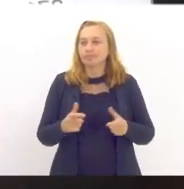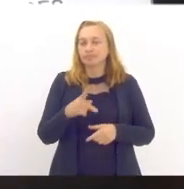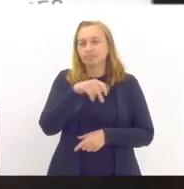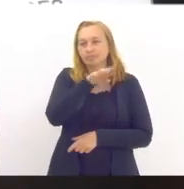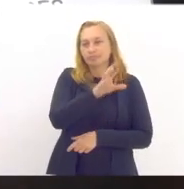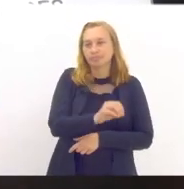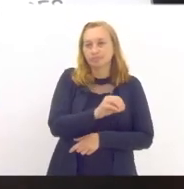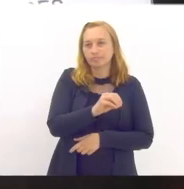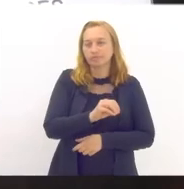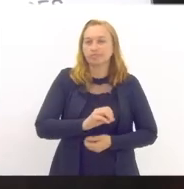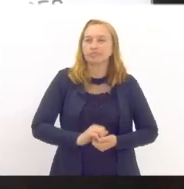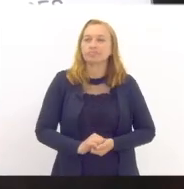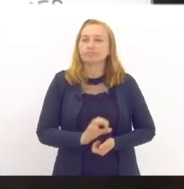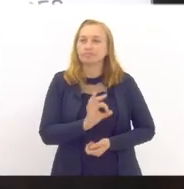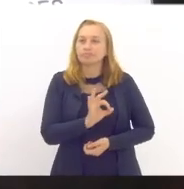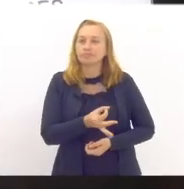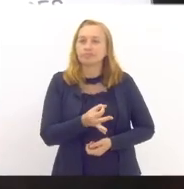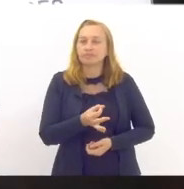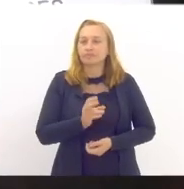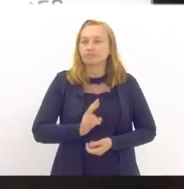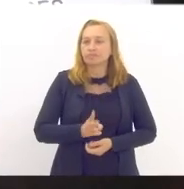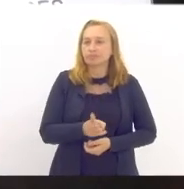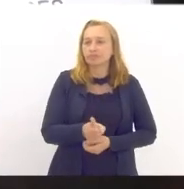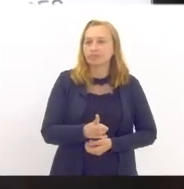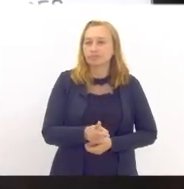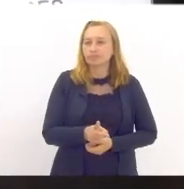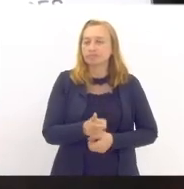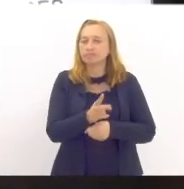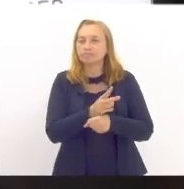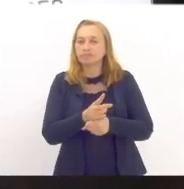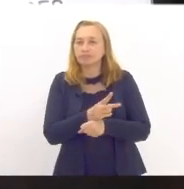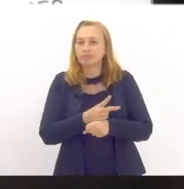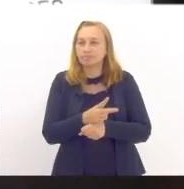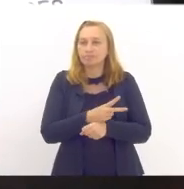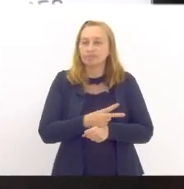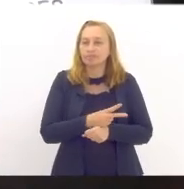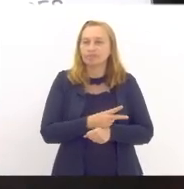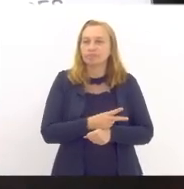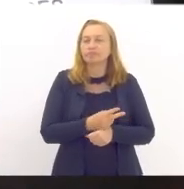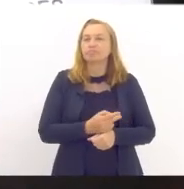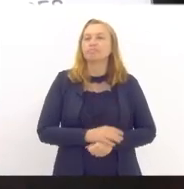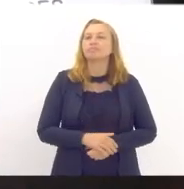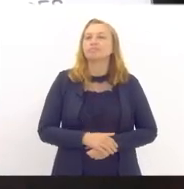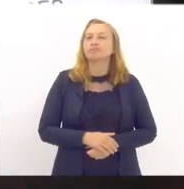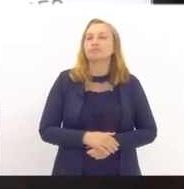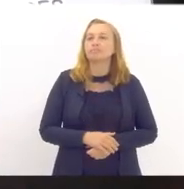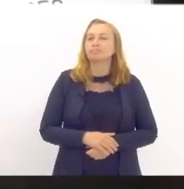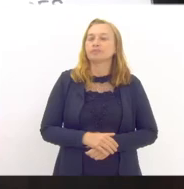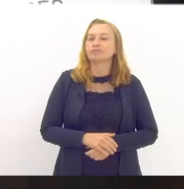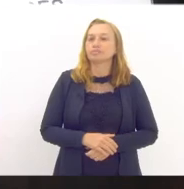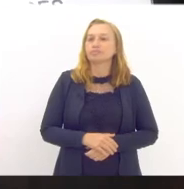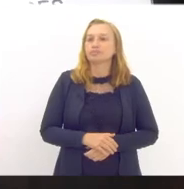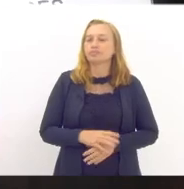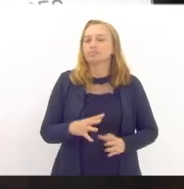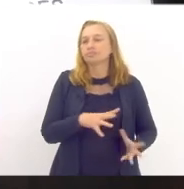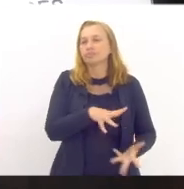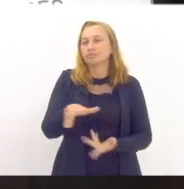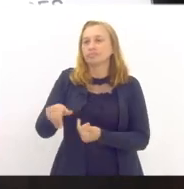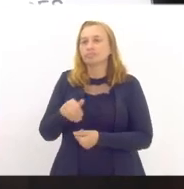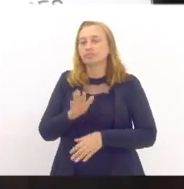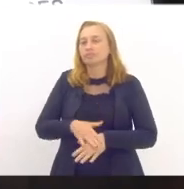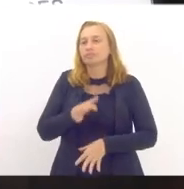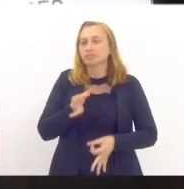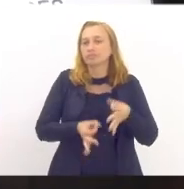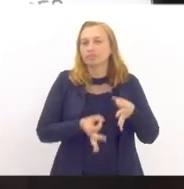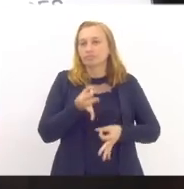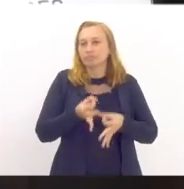é visível, o tempo todo buscando as entrelinhas que tornam o mundo mais